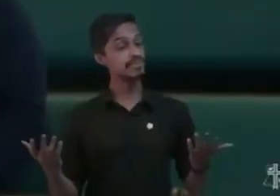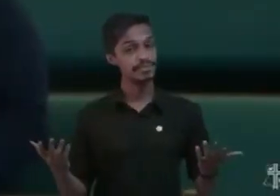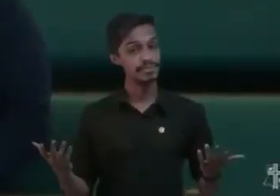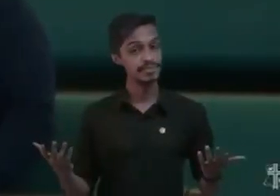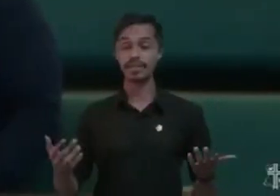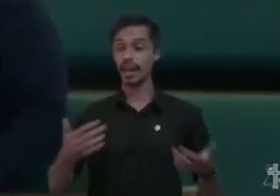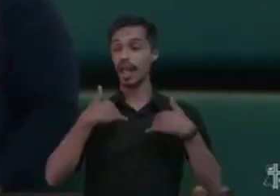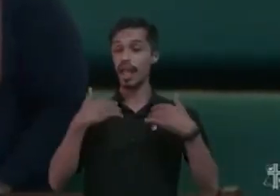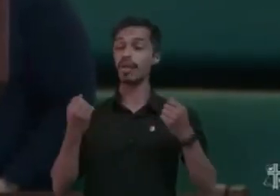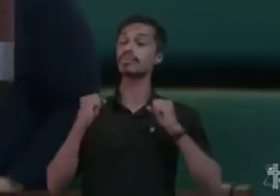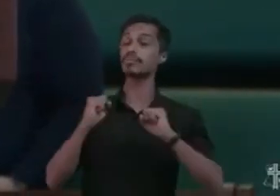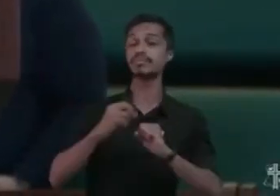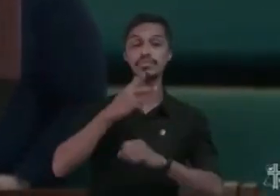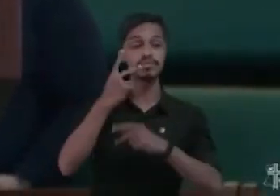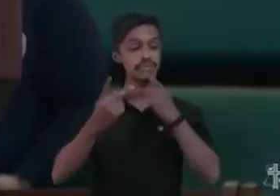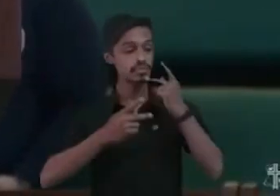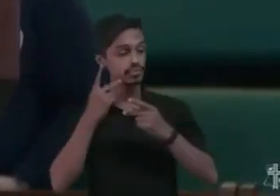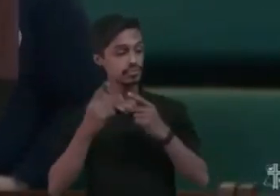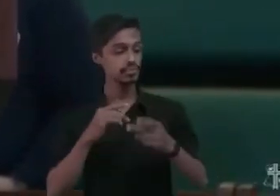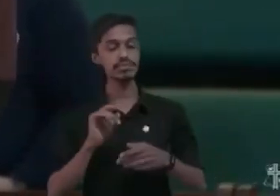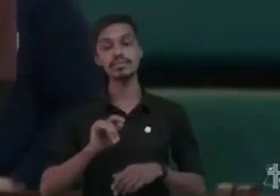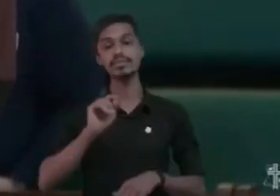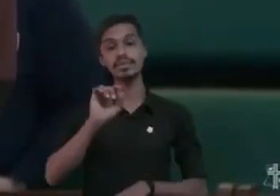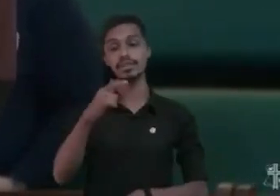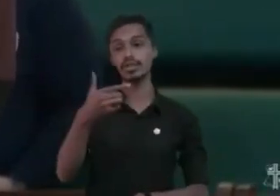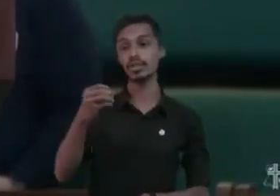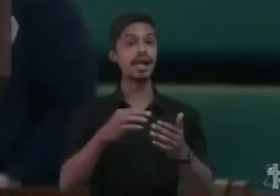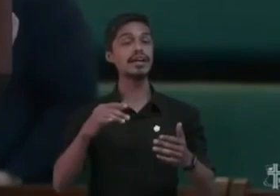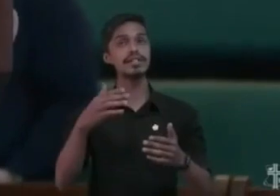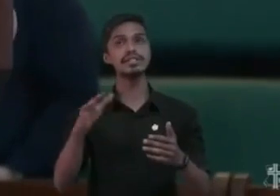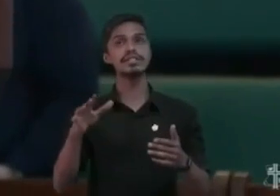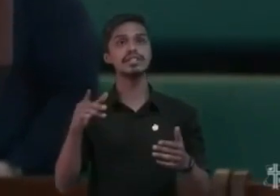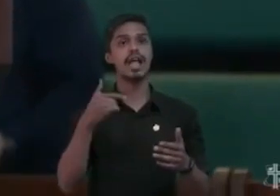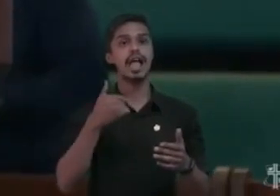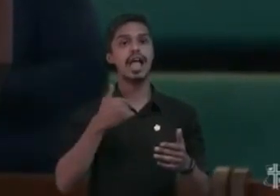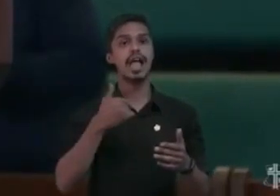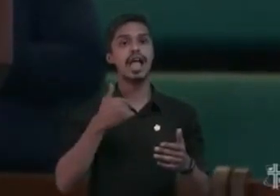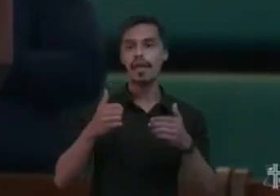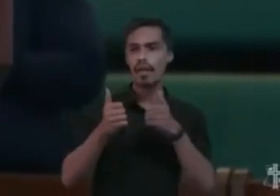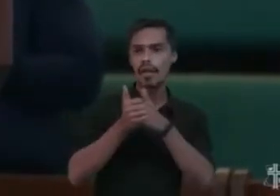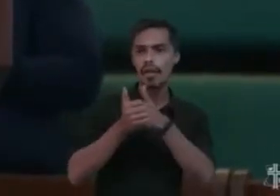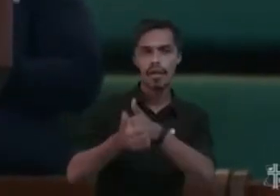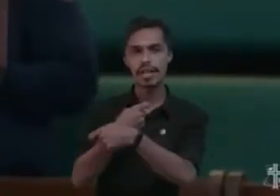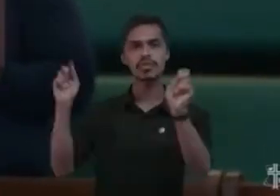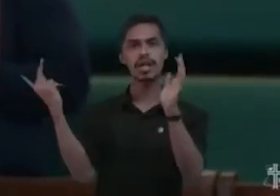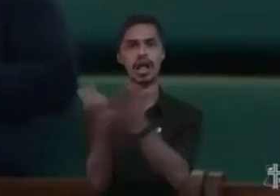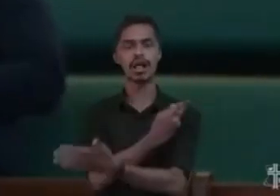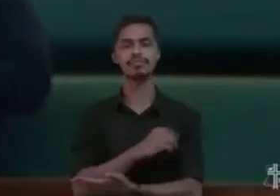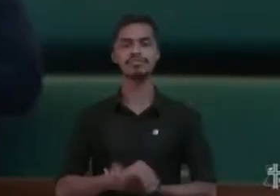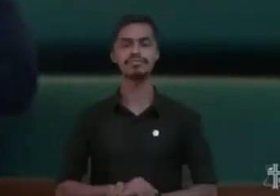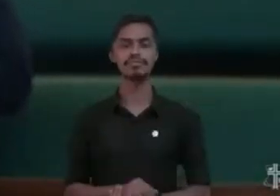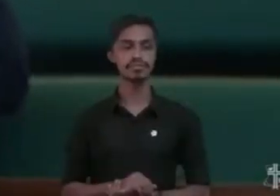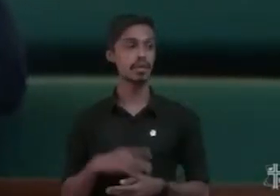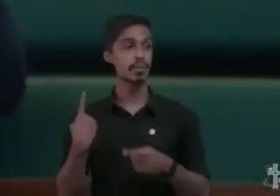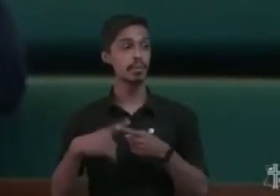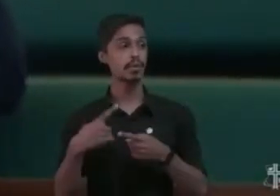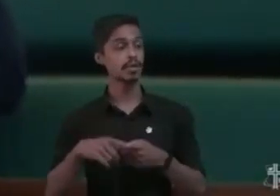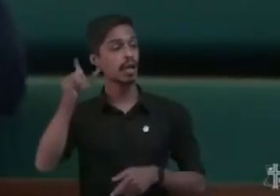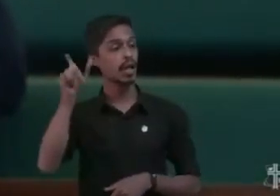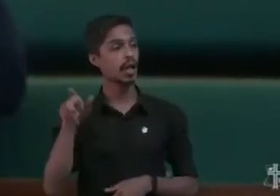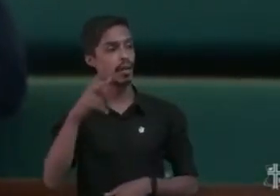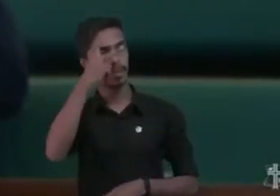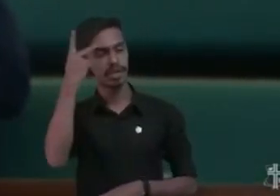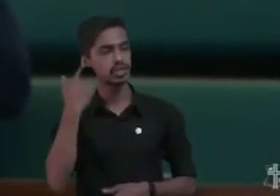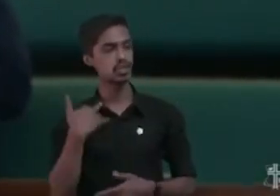Eu poderia dizer que em 2018 eu acompanhava o improvável. Como que alguém, sem